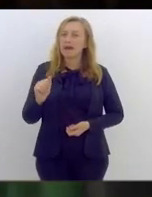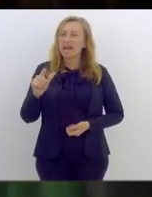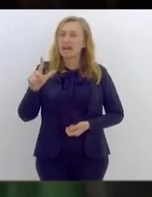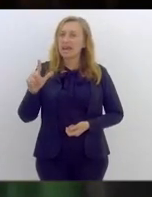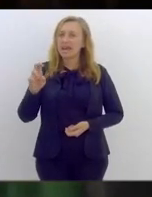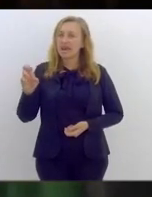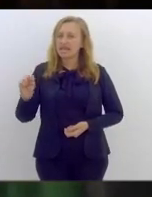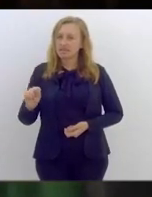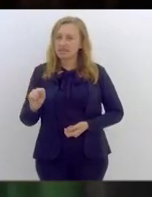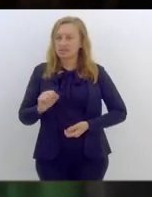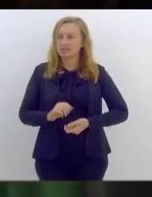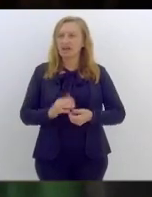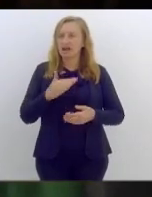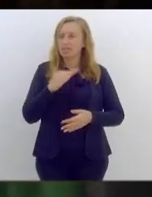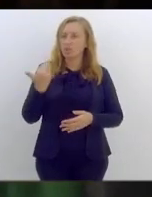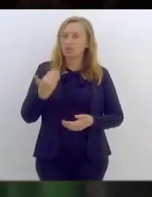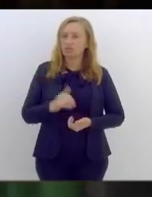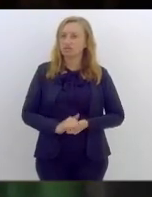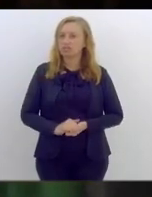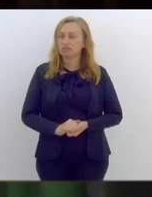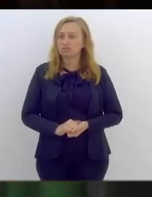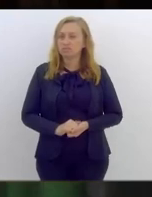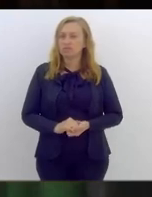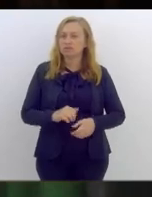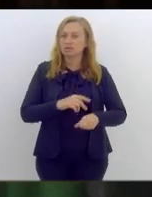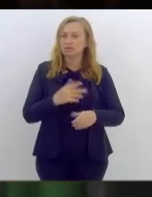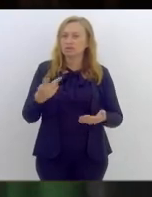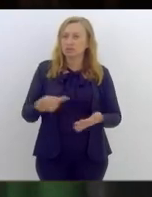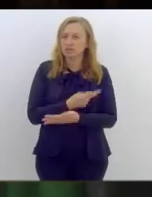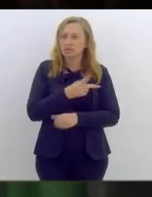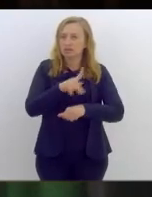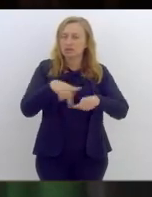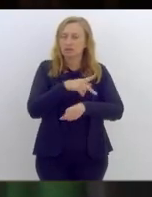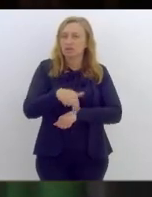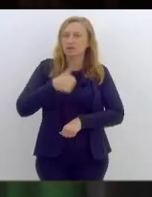mais importante levante que aconteceu neste país, em